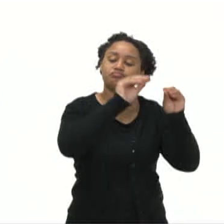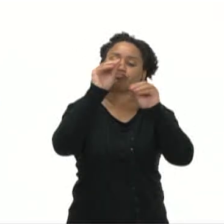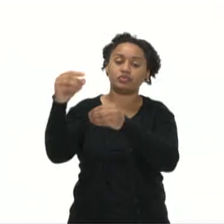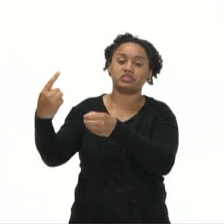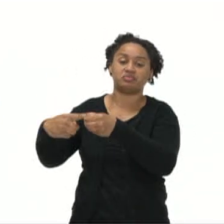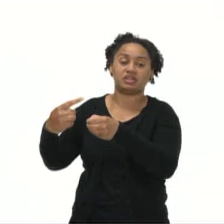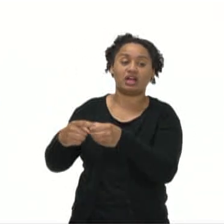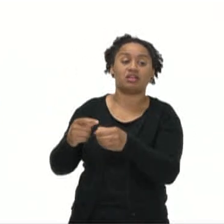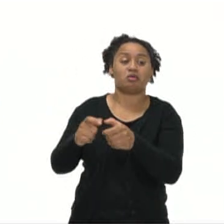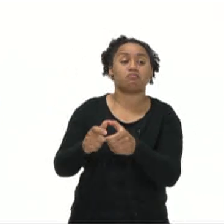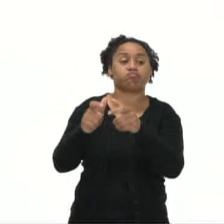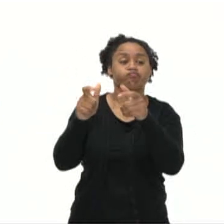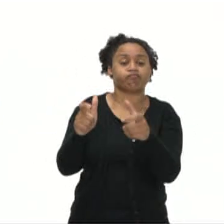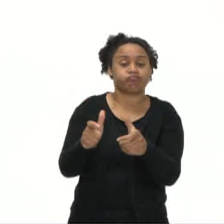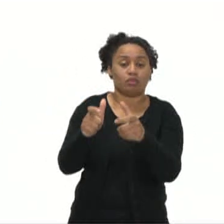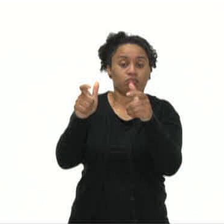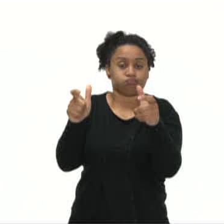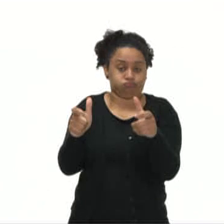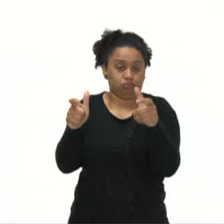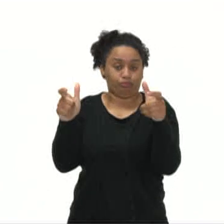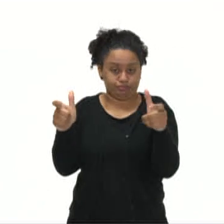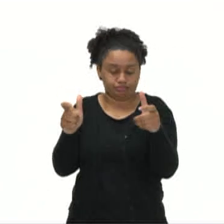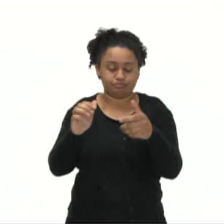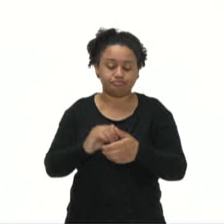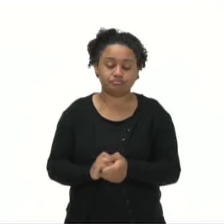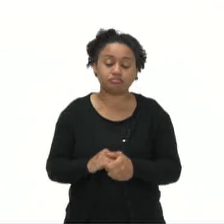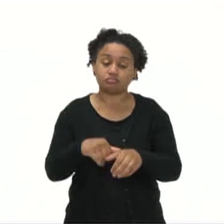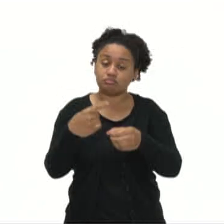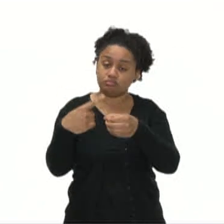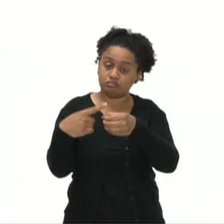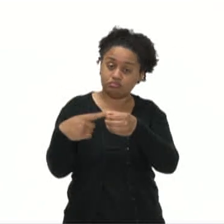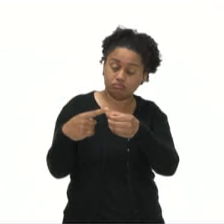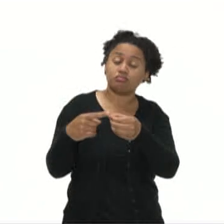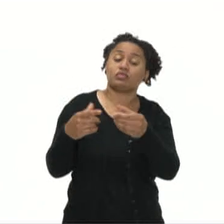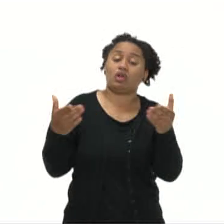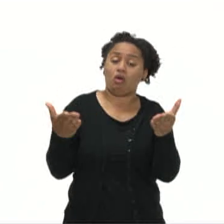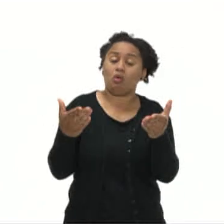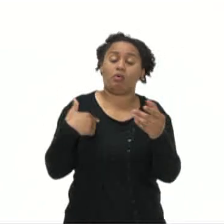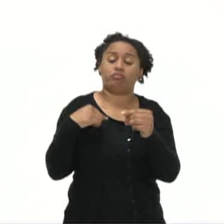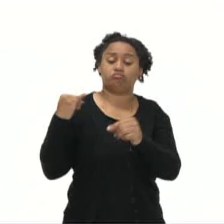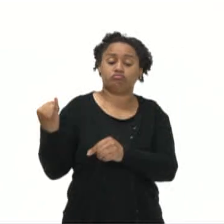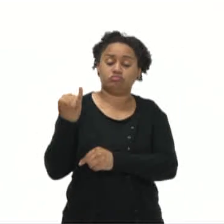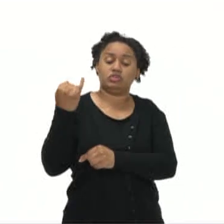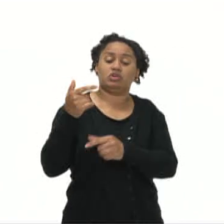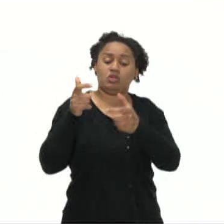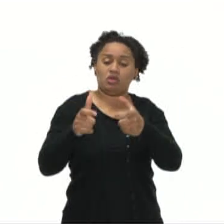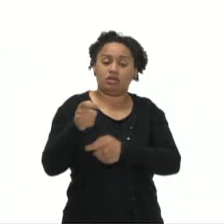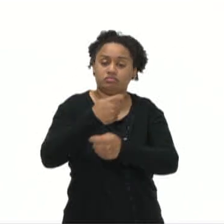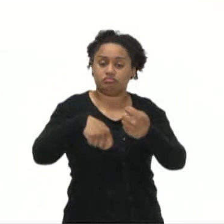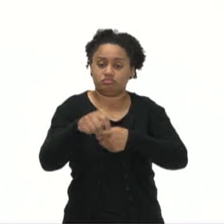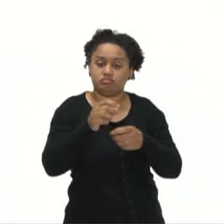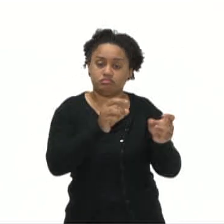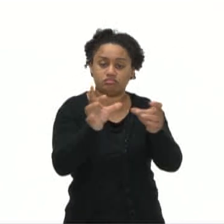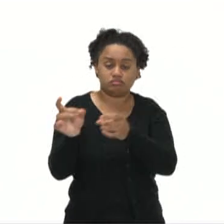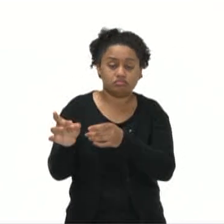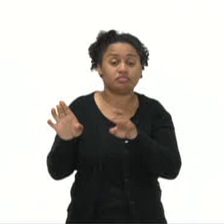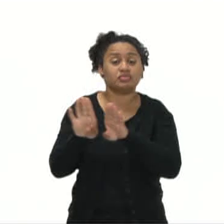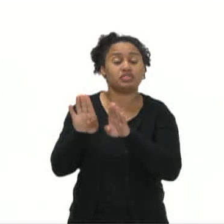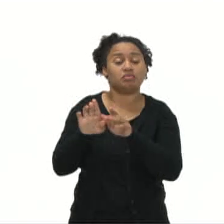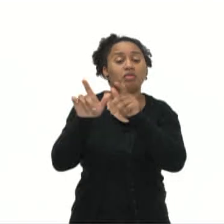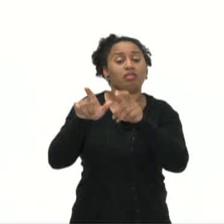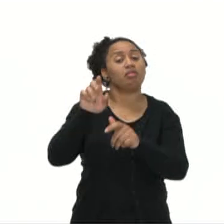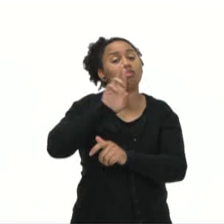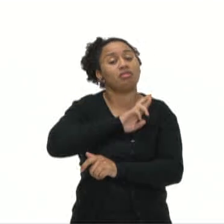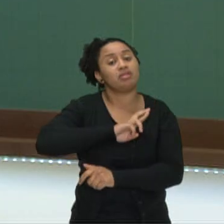vão crescer, né? Então, as cidades elas vão se tornar importantes centros comerciais e